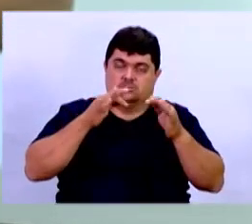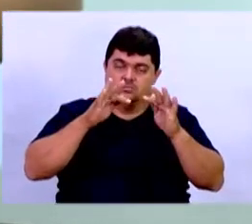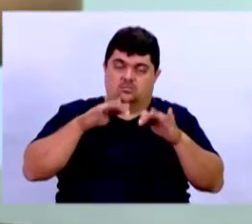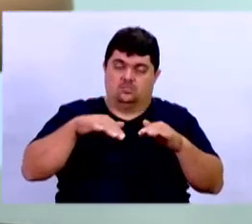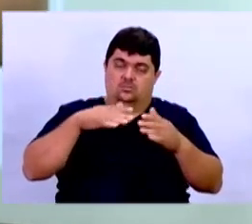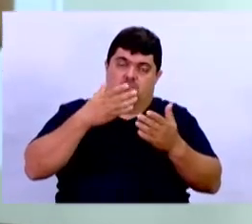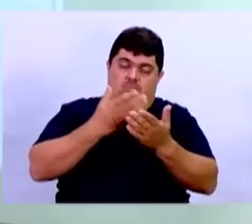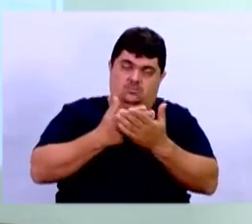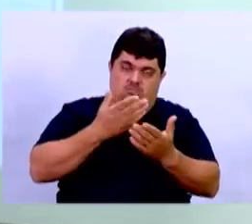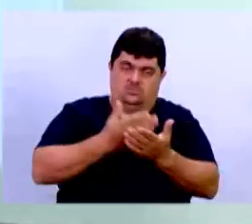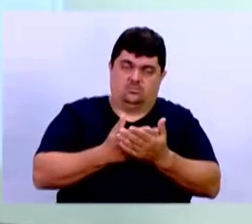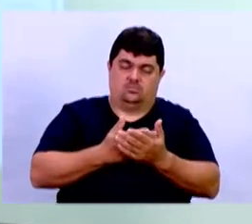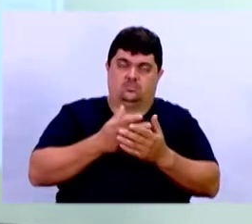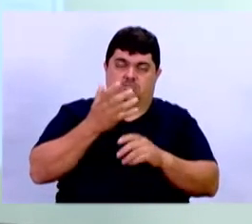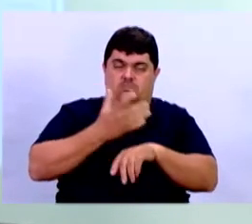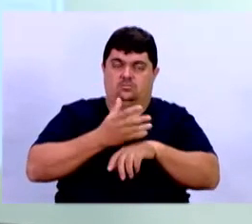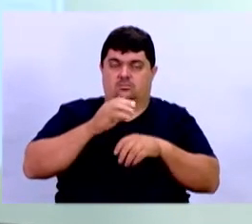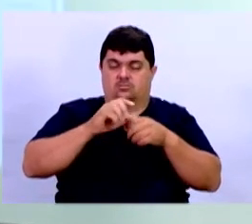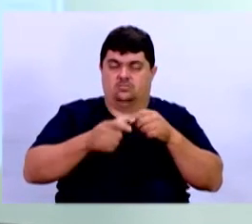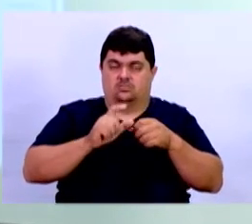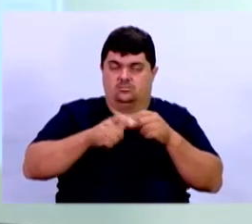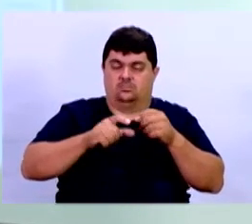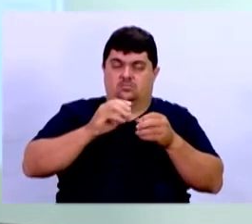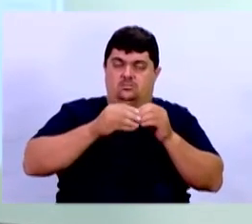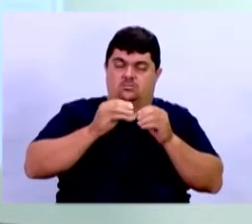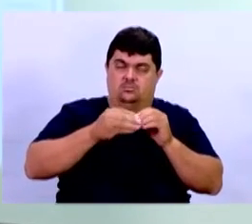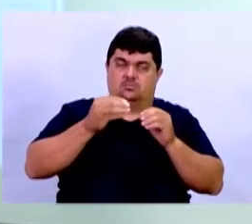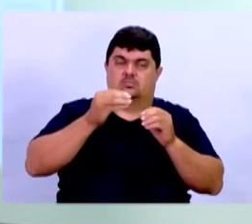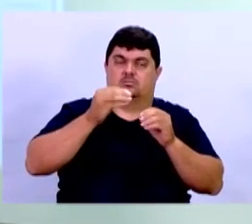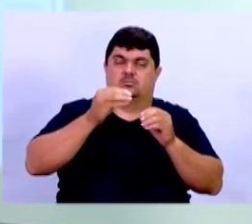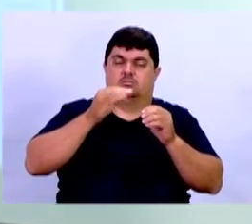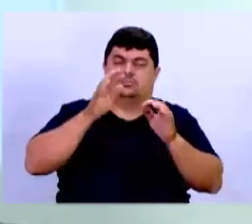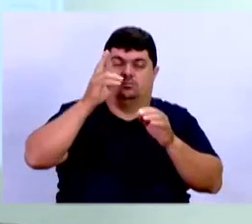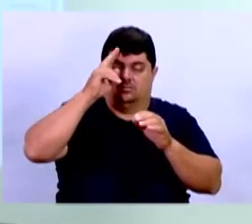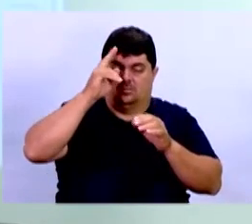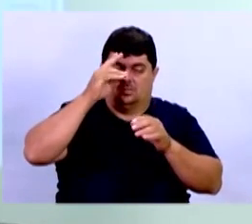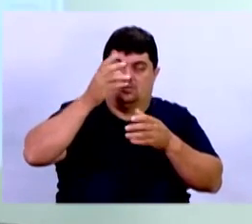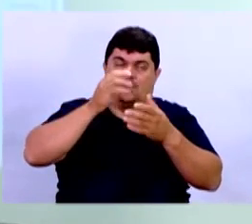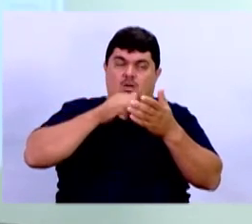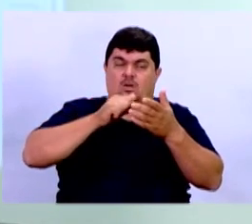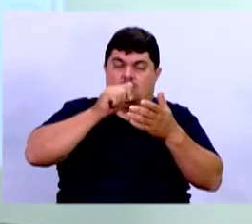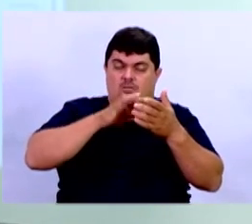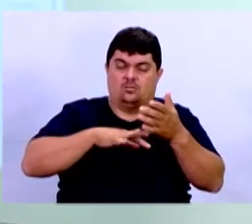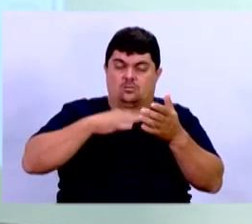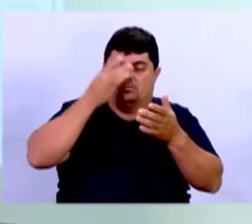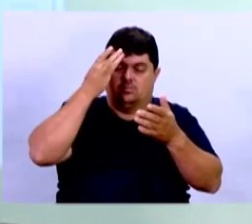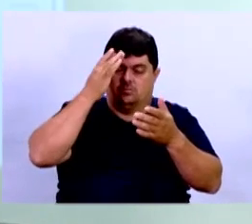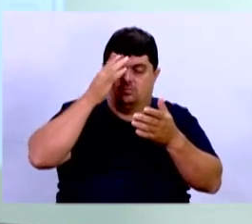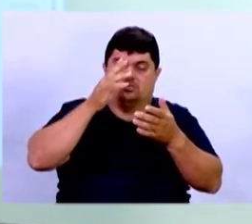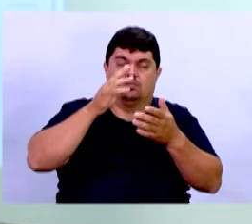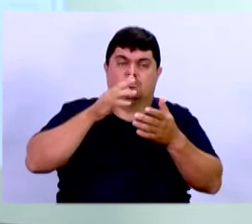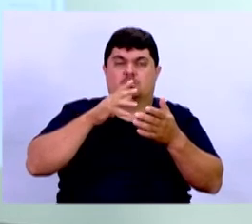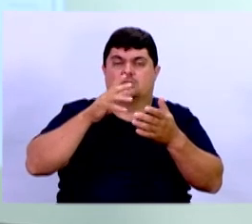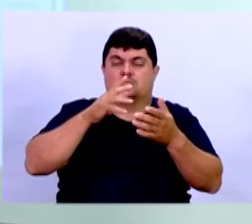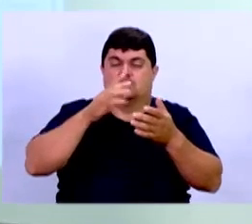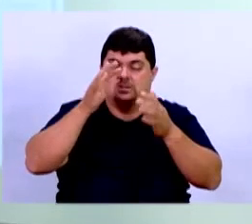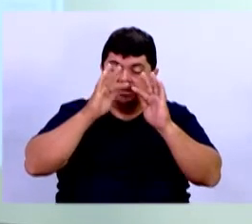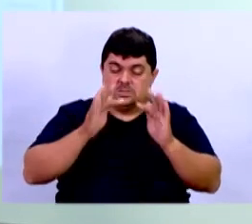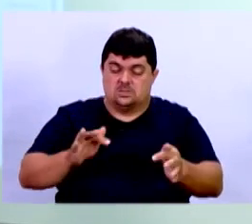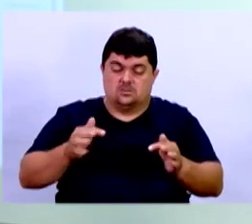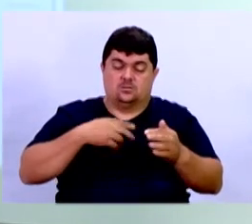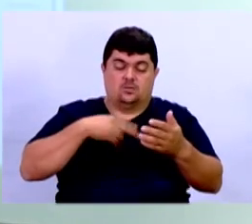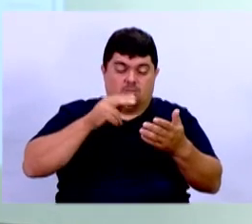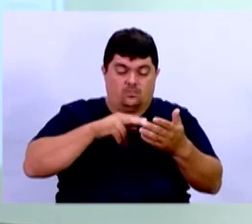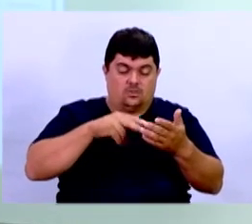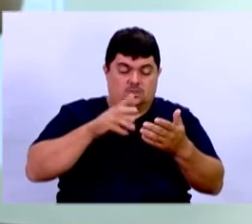conclui nossa aula de banco de dados, lembrando que na apostila está muito simples, é seguir o passo a passo e ver o que vocês